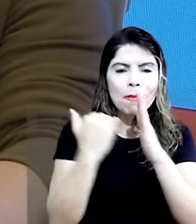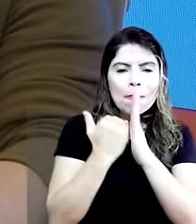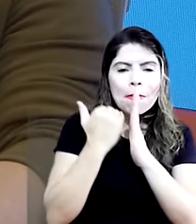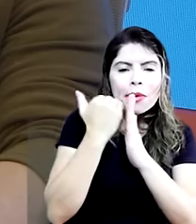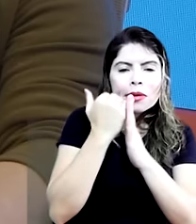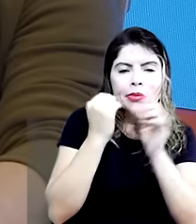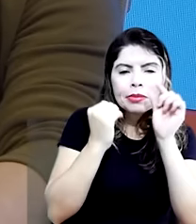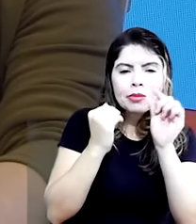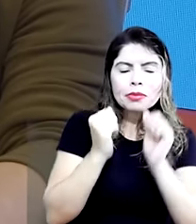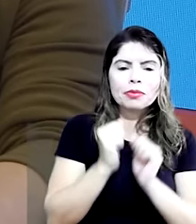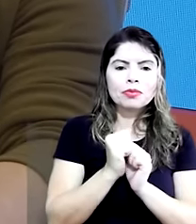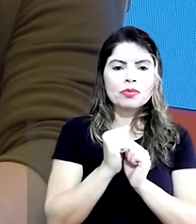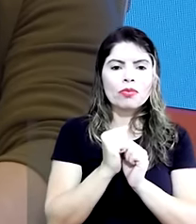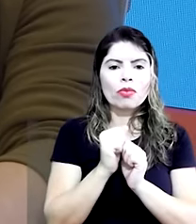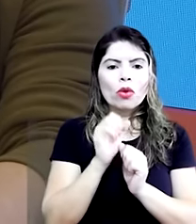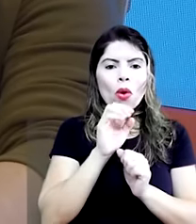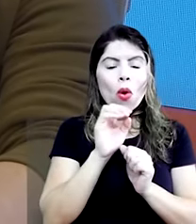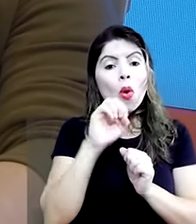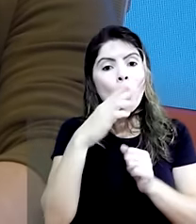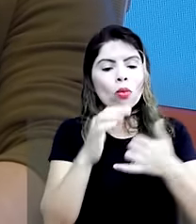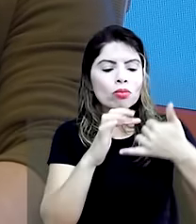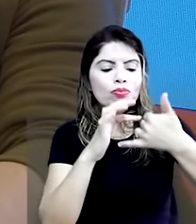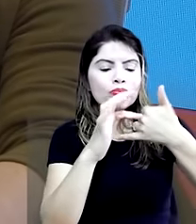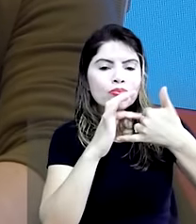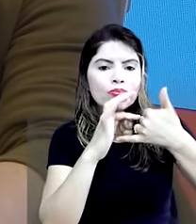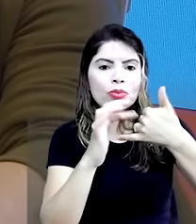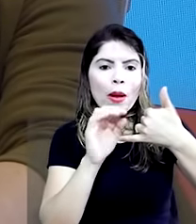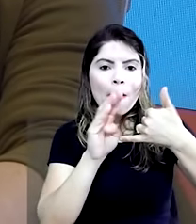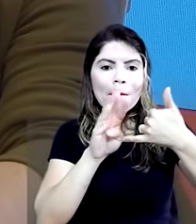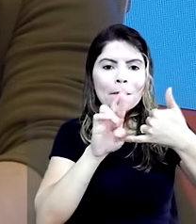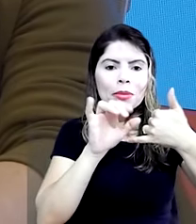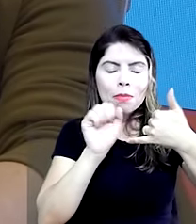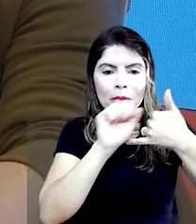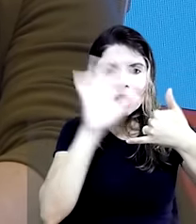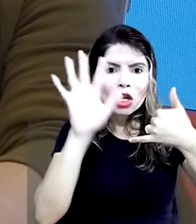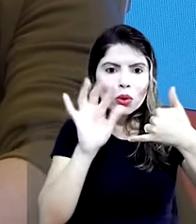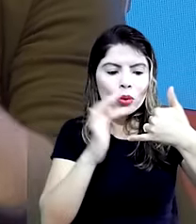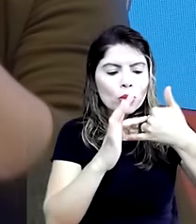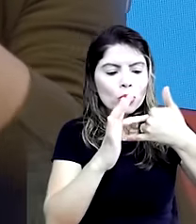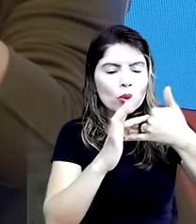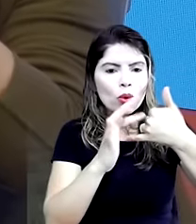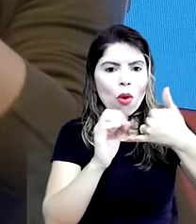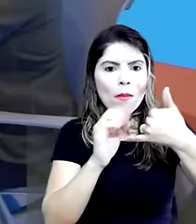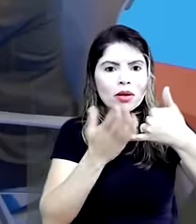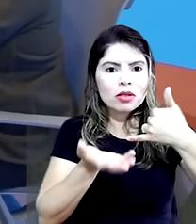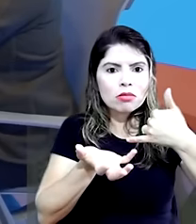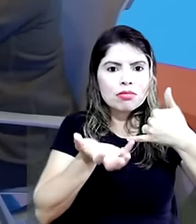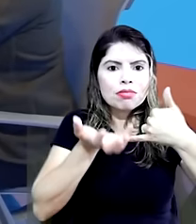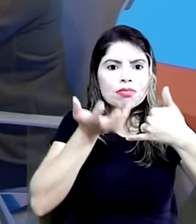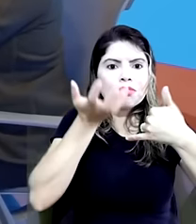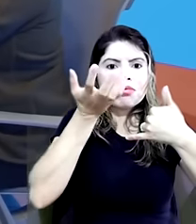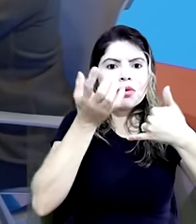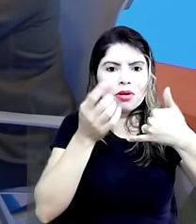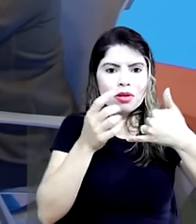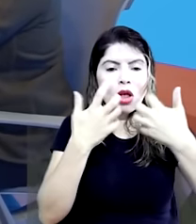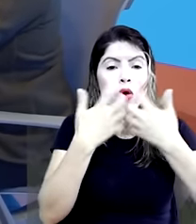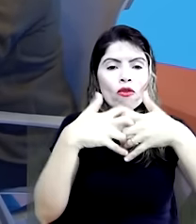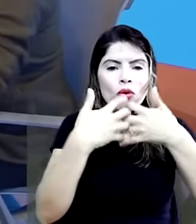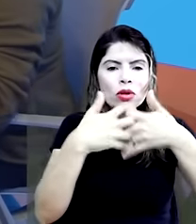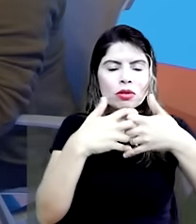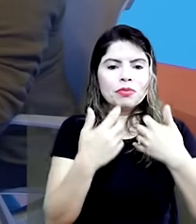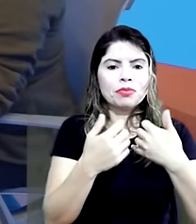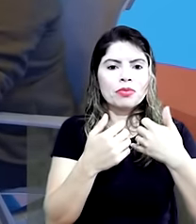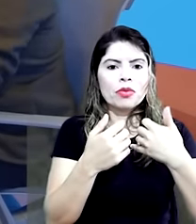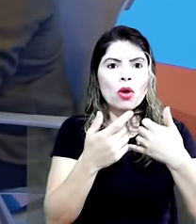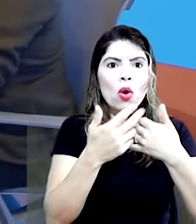uma uma situação de brilho por exemplo você coloca um pouquinho mais de intensidade ela vai ficar um pouco mais clara algo que não tava aparecendo tanto aparece um